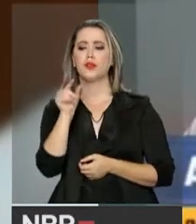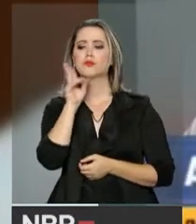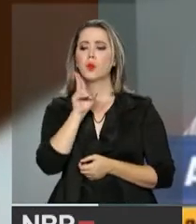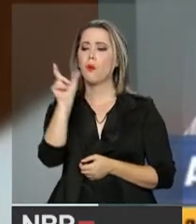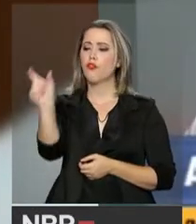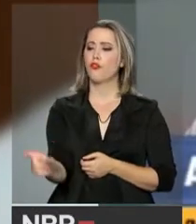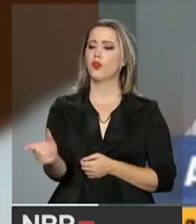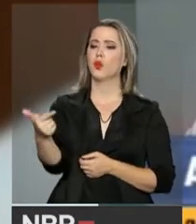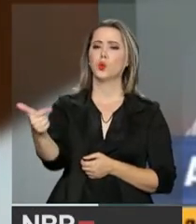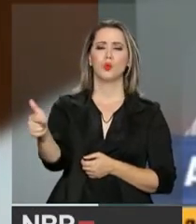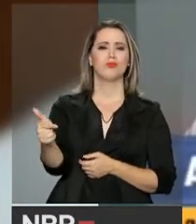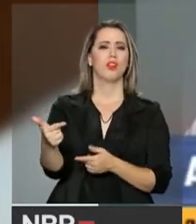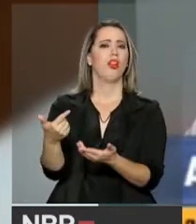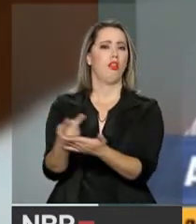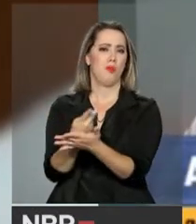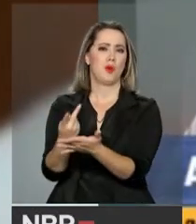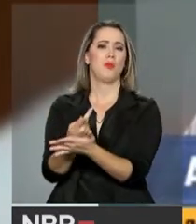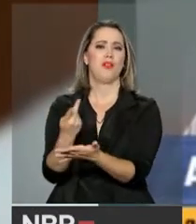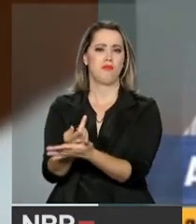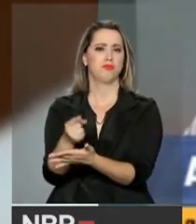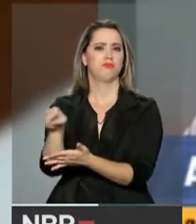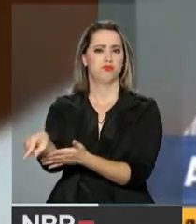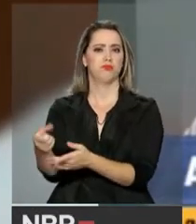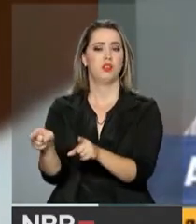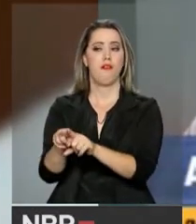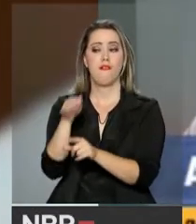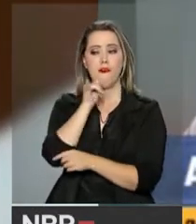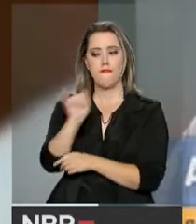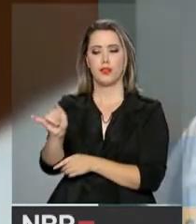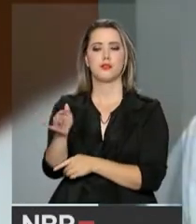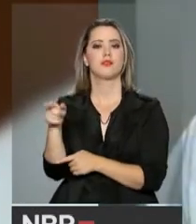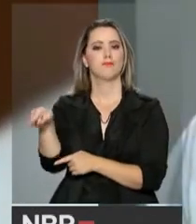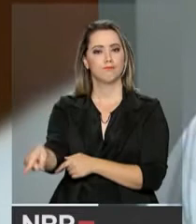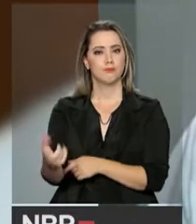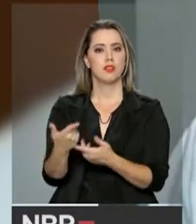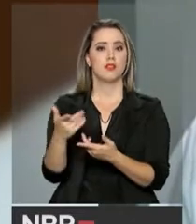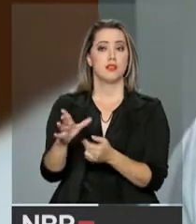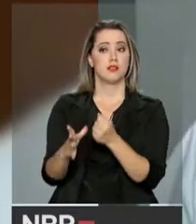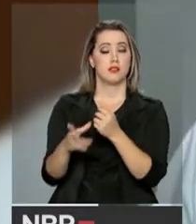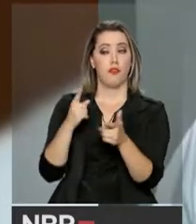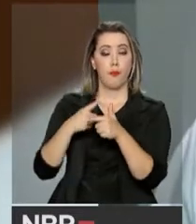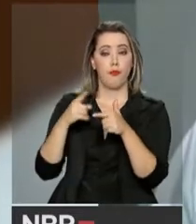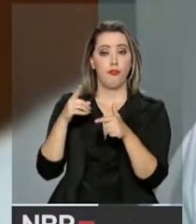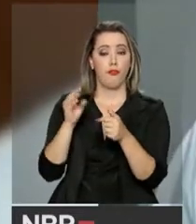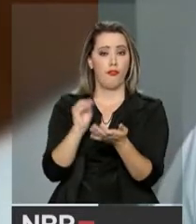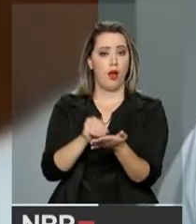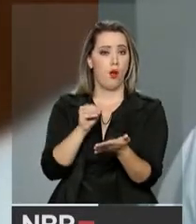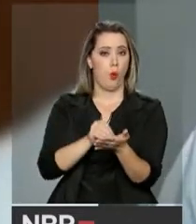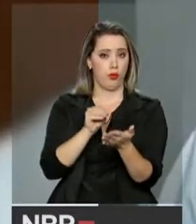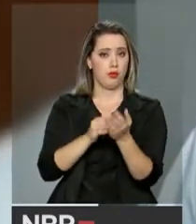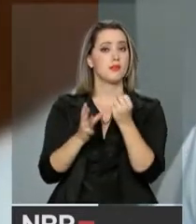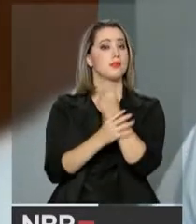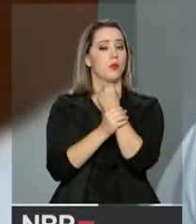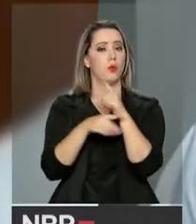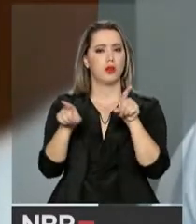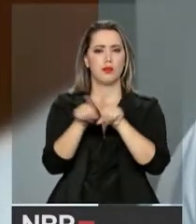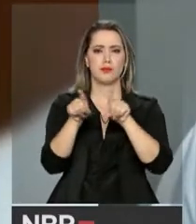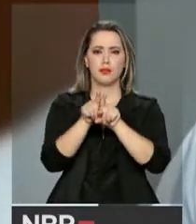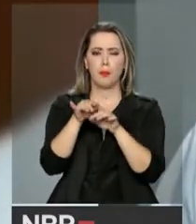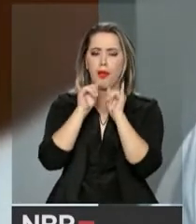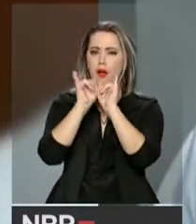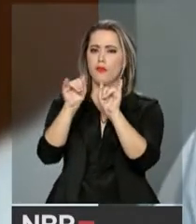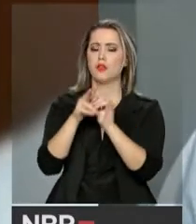é adequado, eles relatam isso. Se eles observam que tem alguma condição insegura na estrutura, eles também relatam.